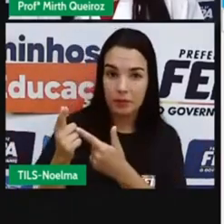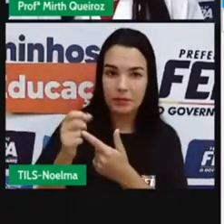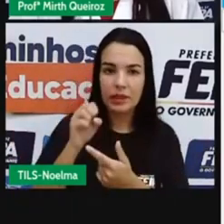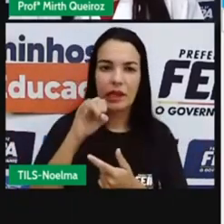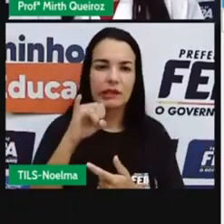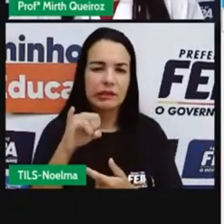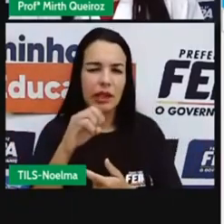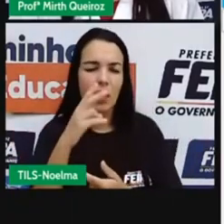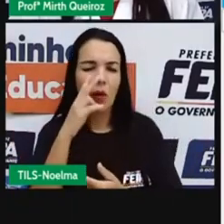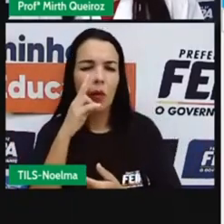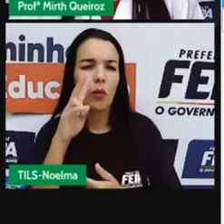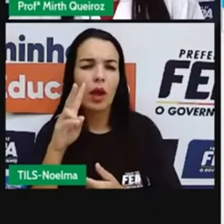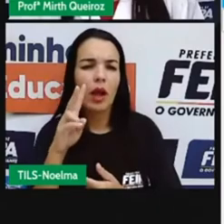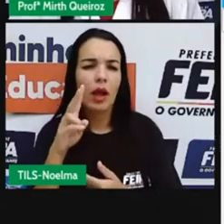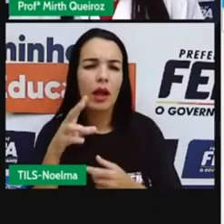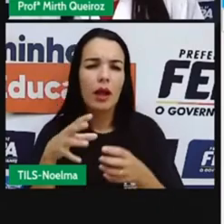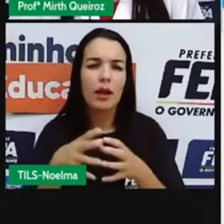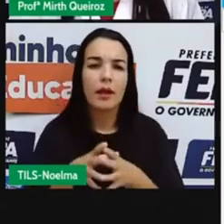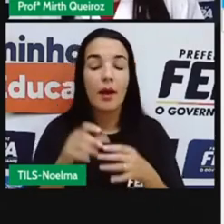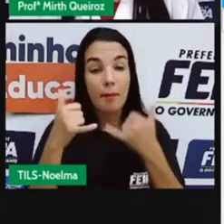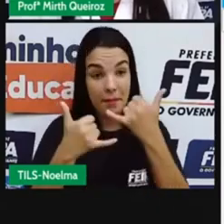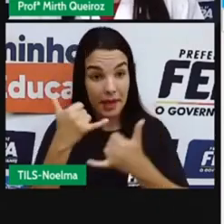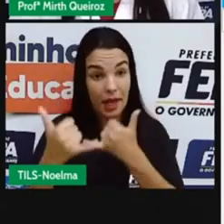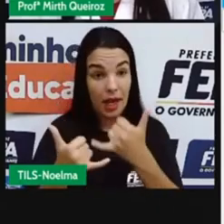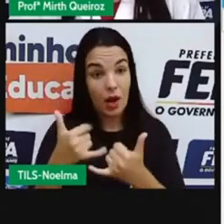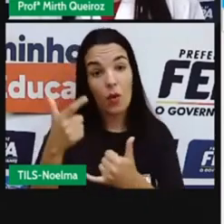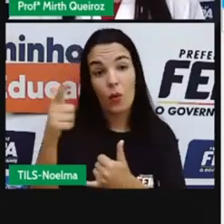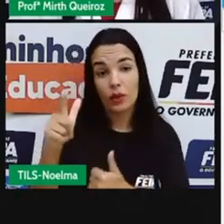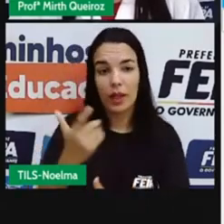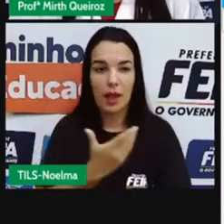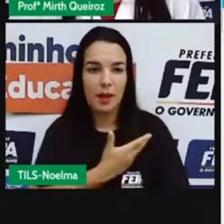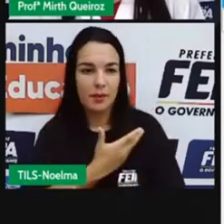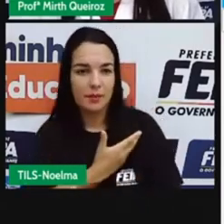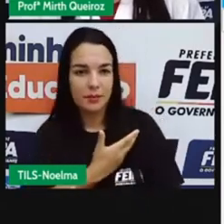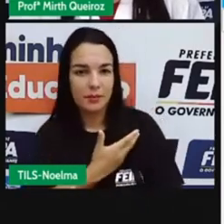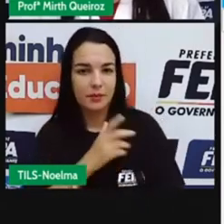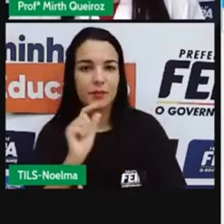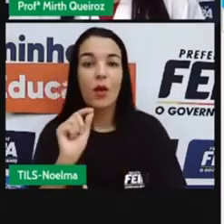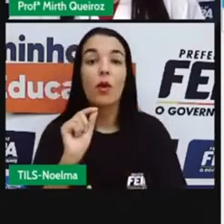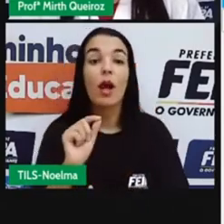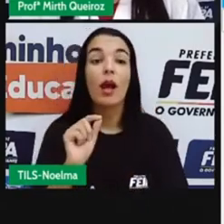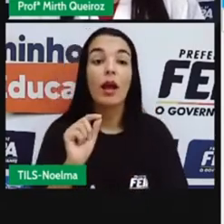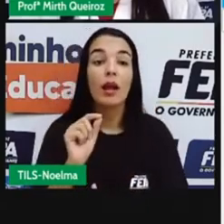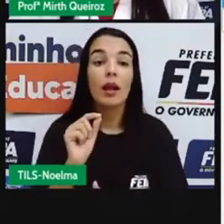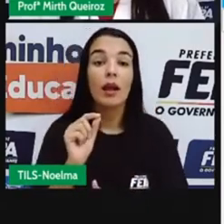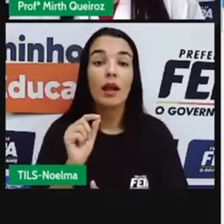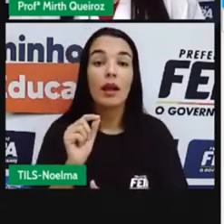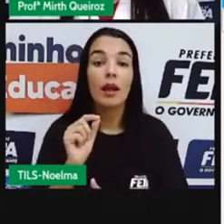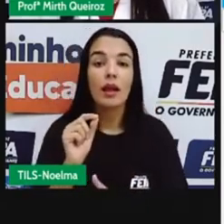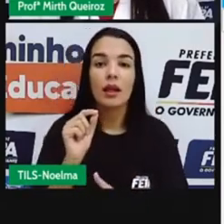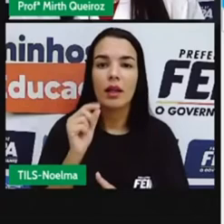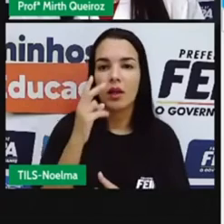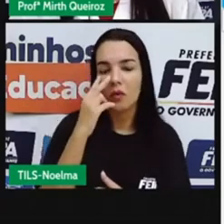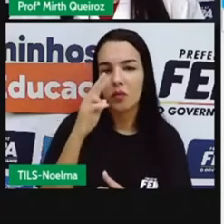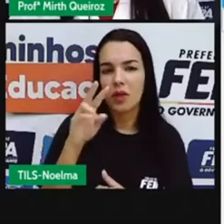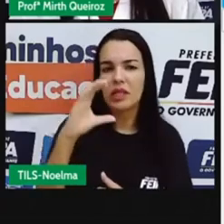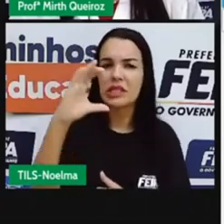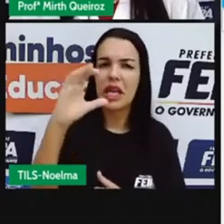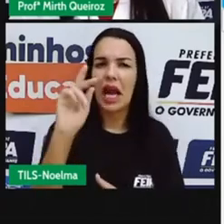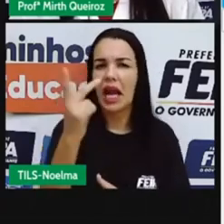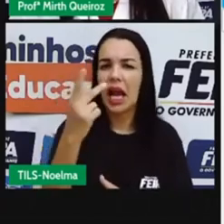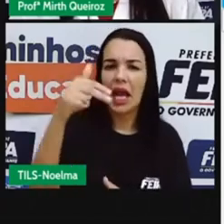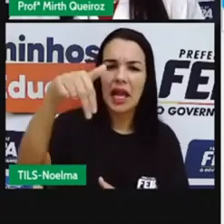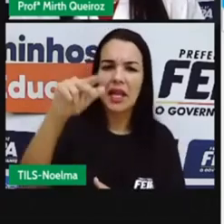Aí vocês vão brincando, de preferência com outra pessoa. Bola é chá, nha